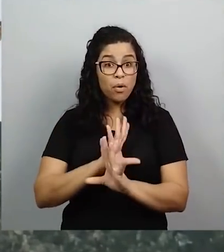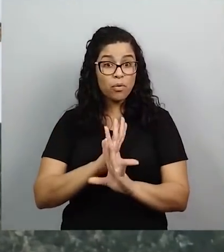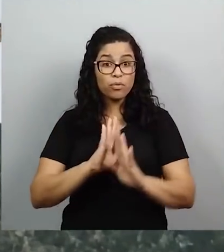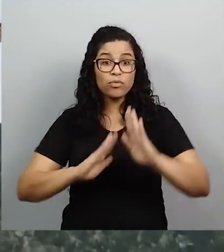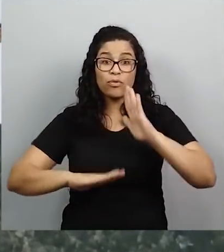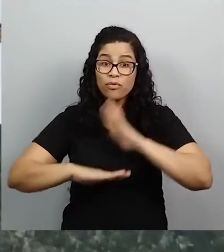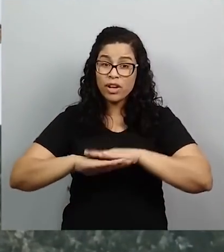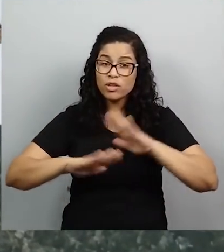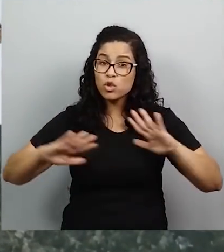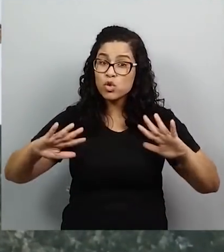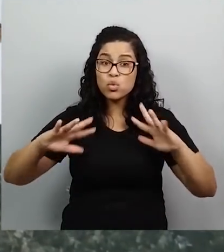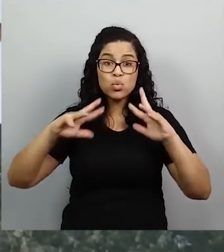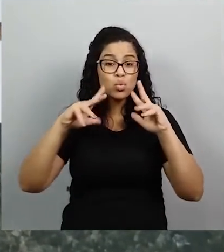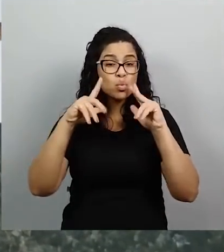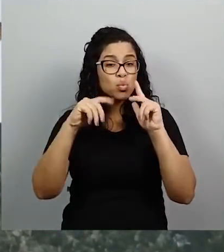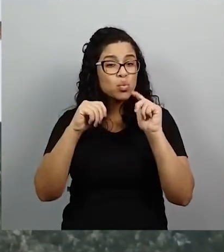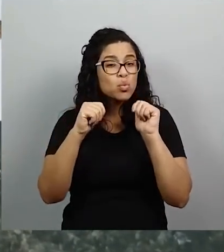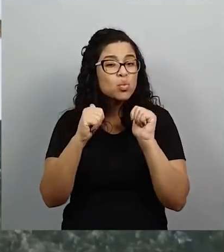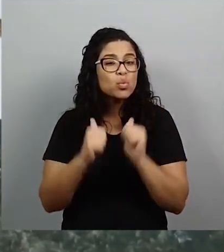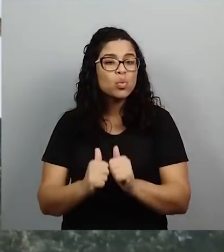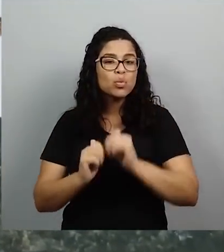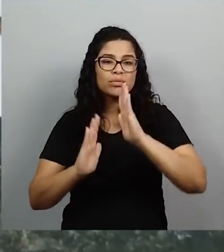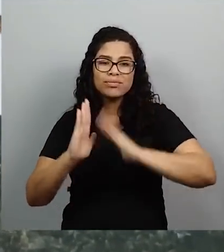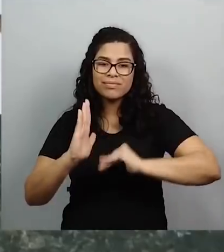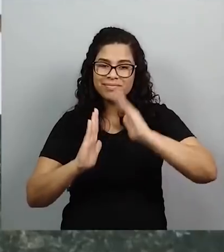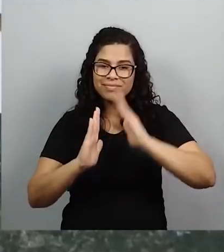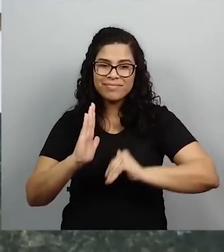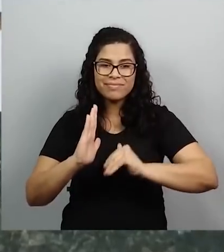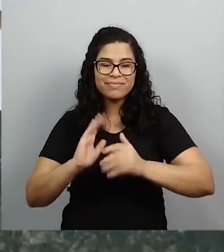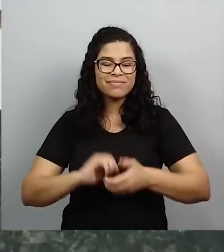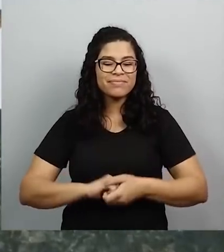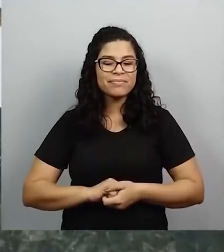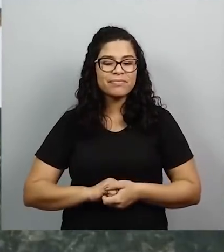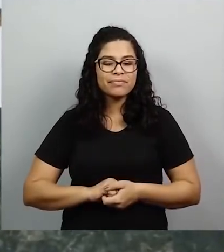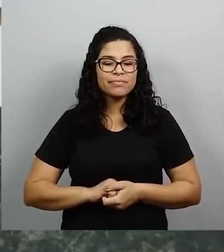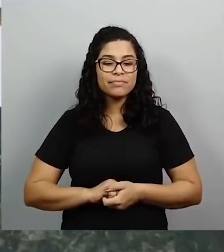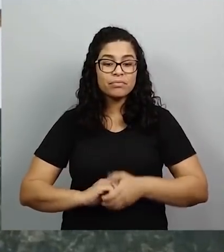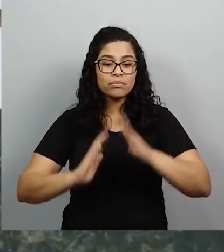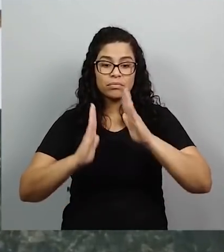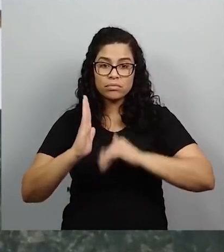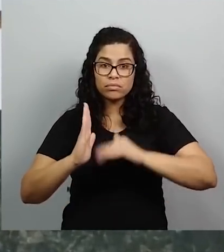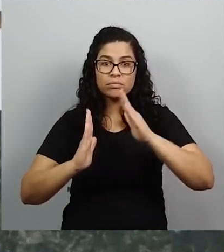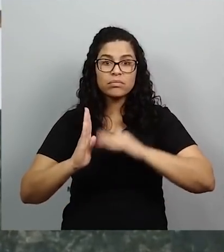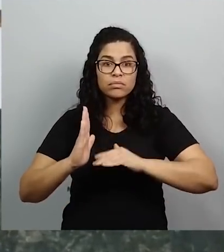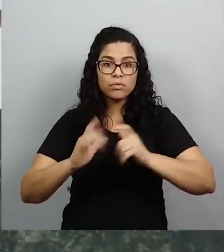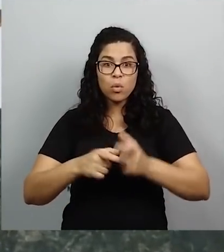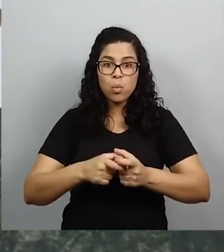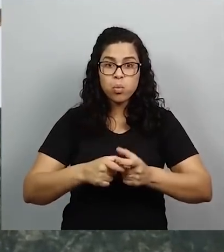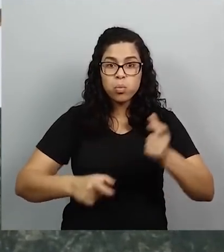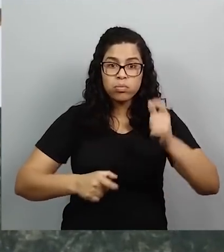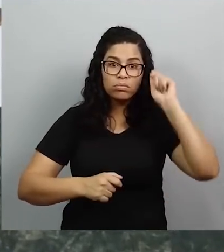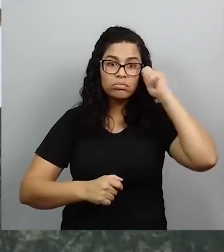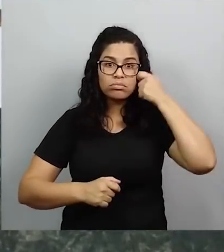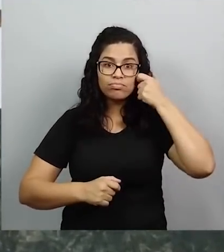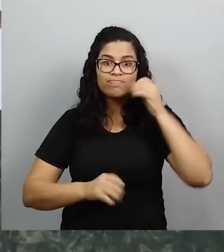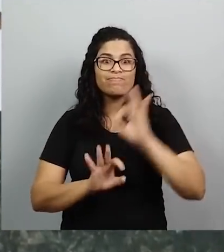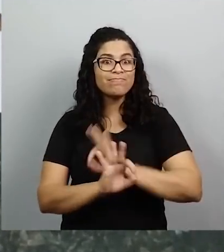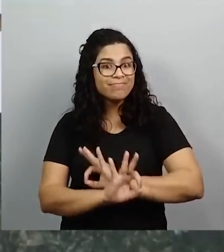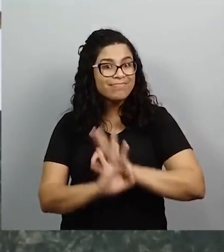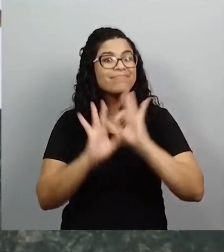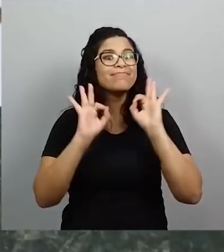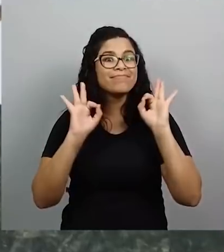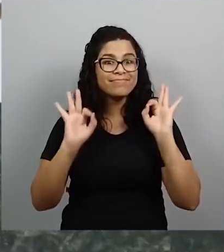Pronto, nós já fizemos todas as nossas tintas. A tinta com carvão ficou